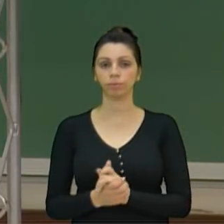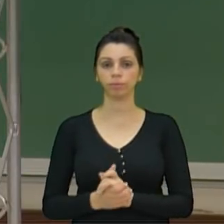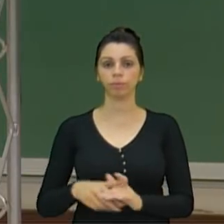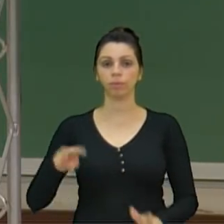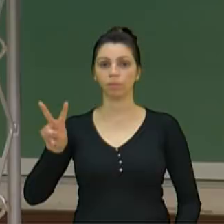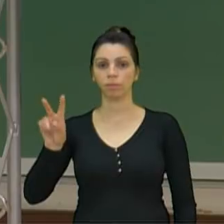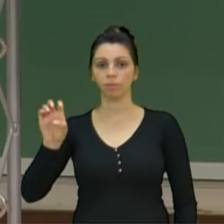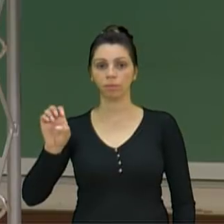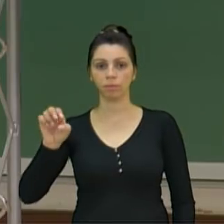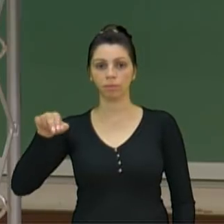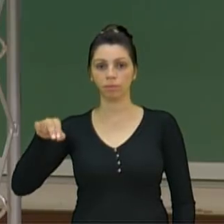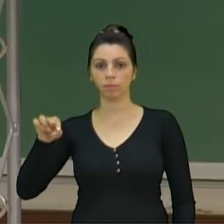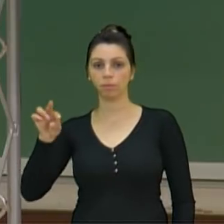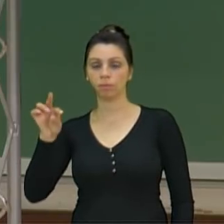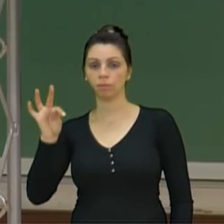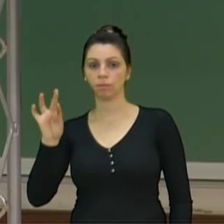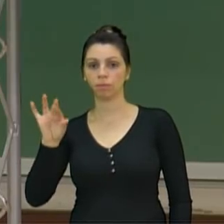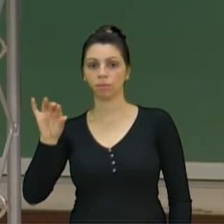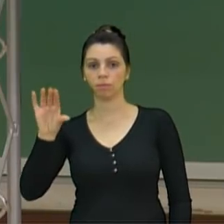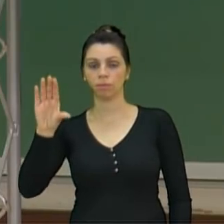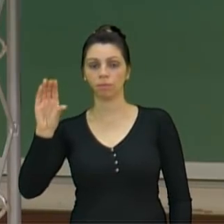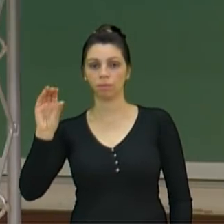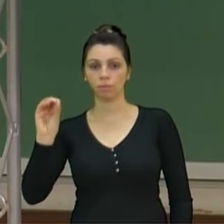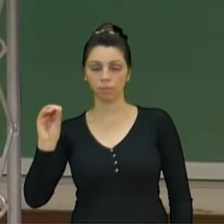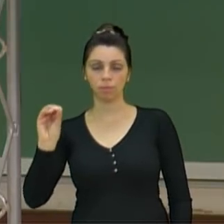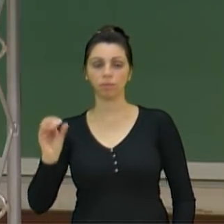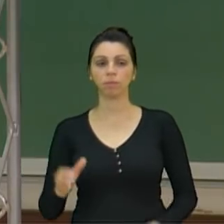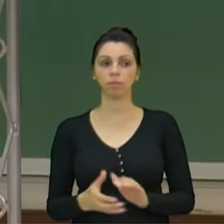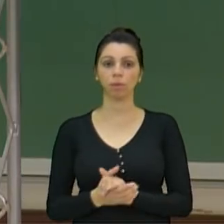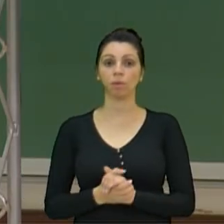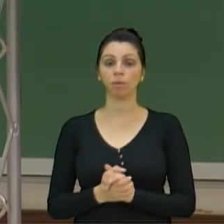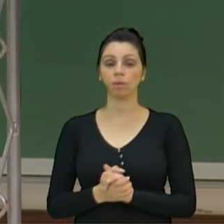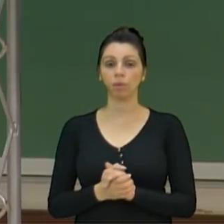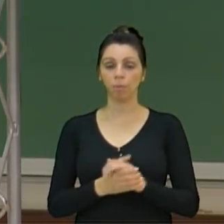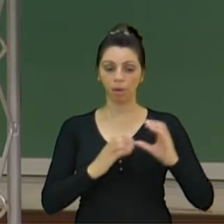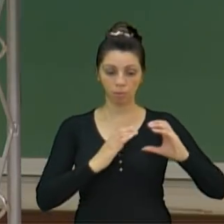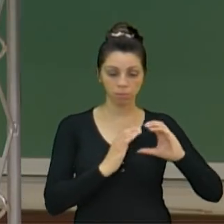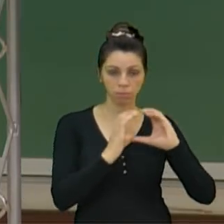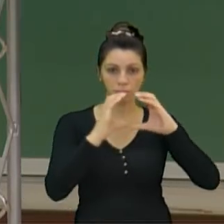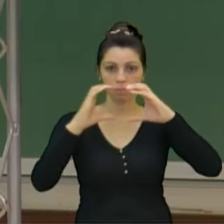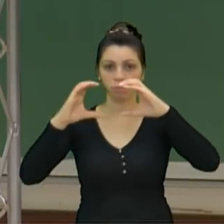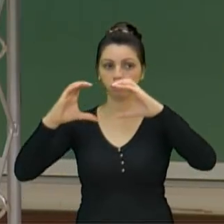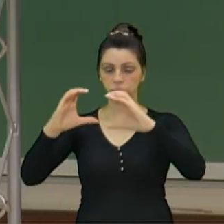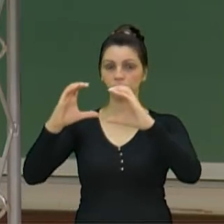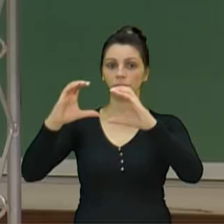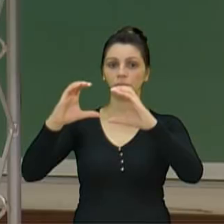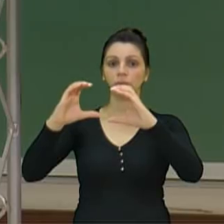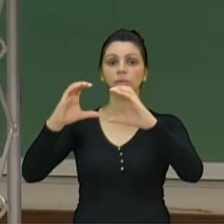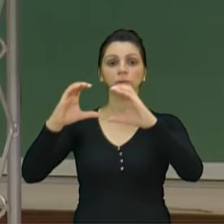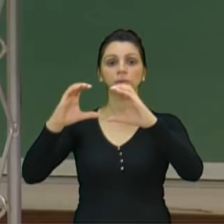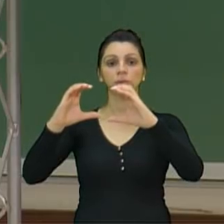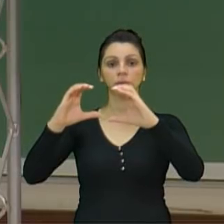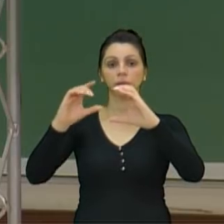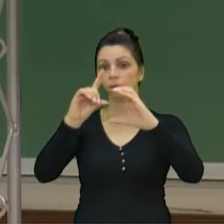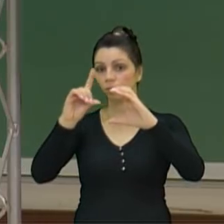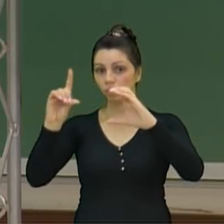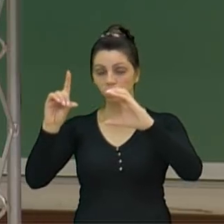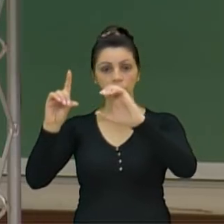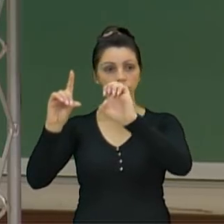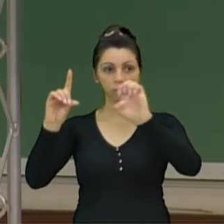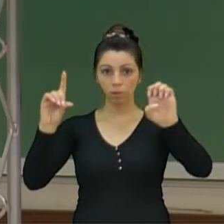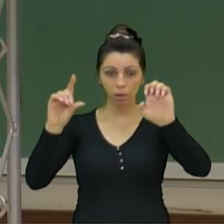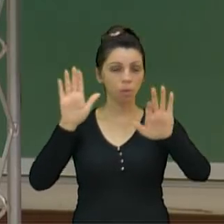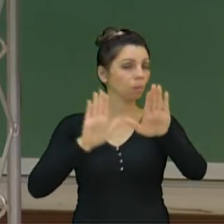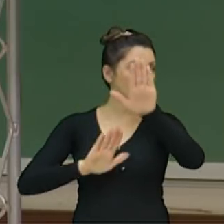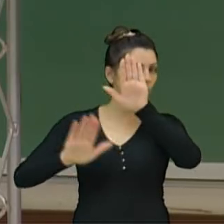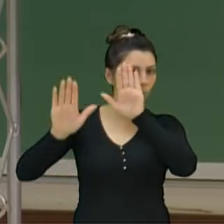direito. Tá? Lembrando que, né, se eu pegar esse coração, colocar ele aqui, por isso que este é o lado direito dele, tá? Então toma cuidado aí na